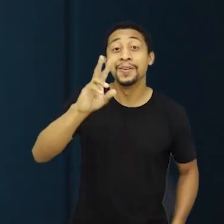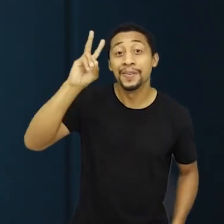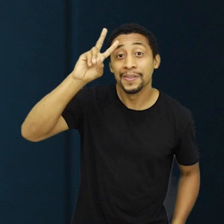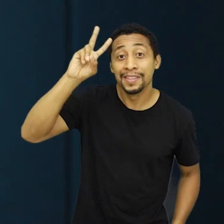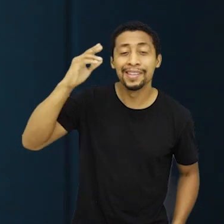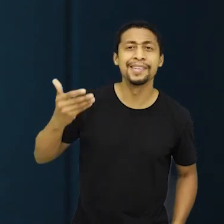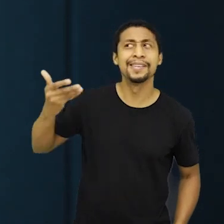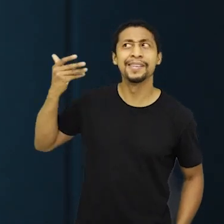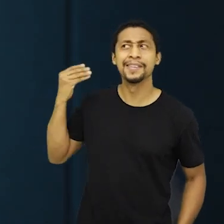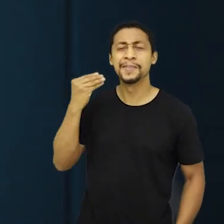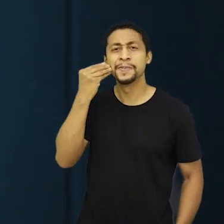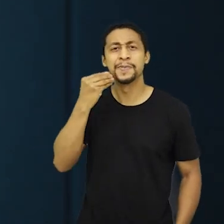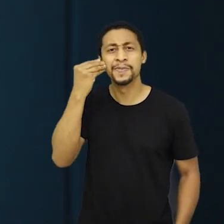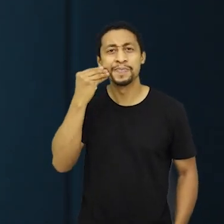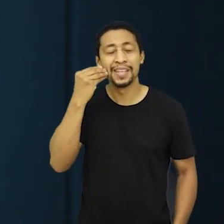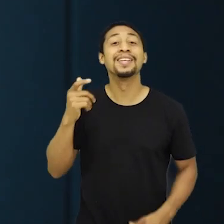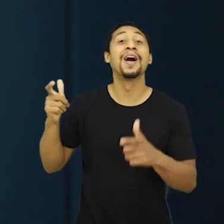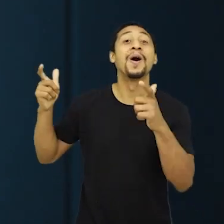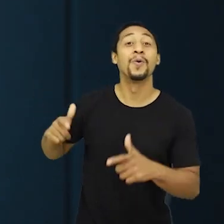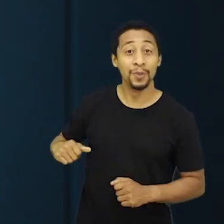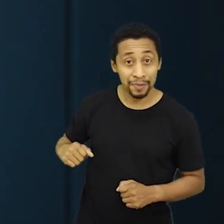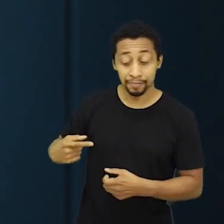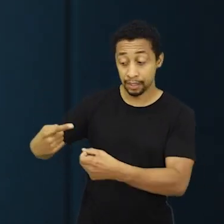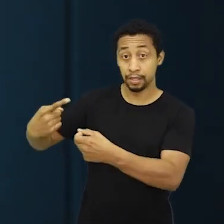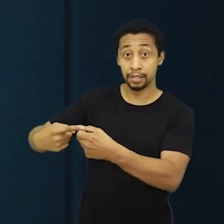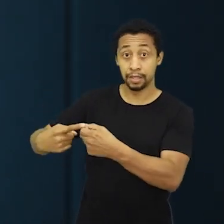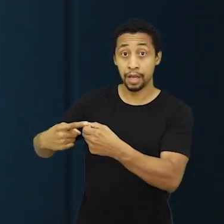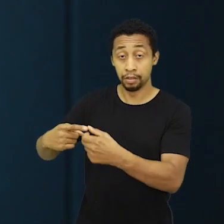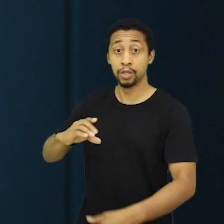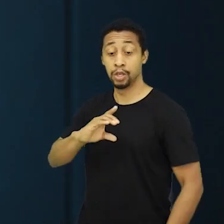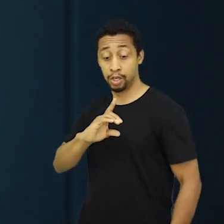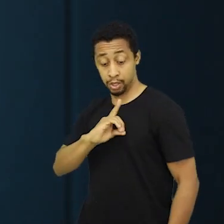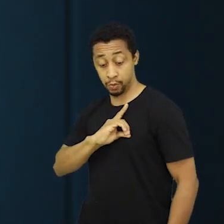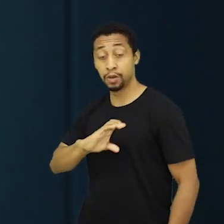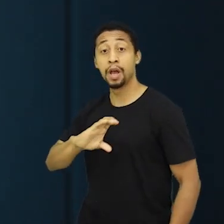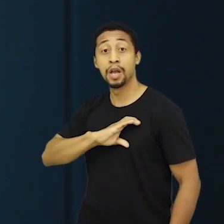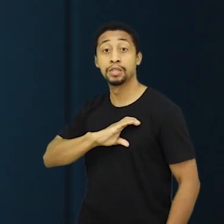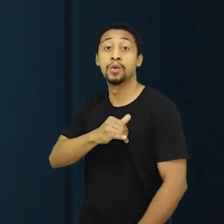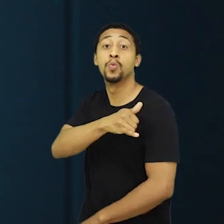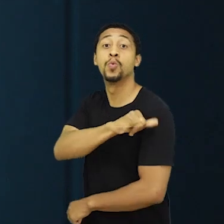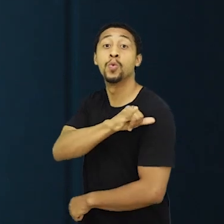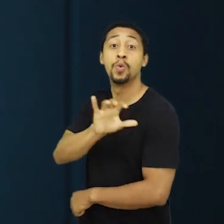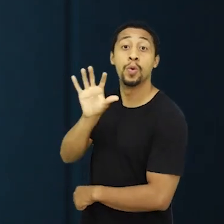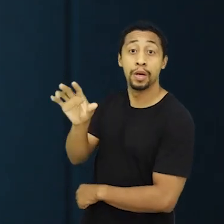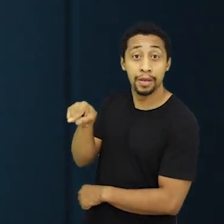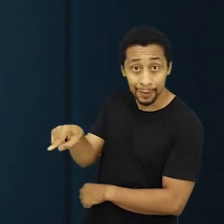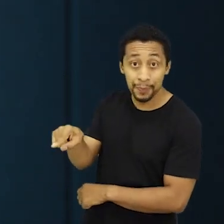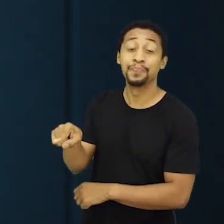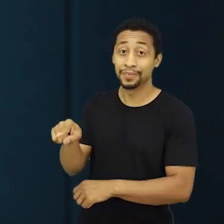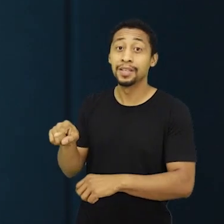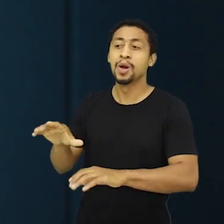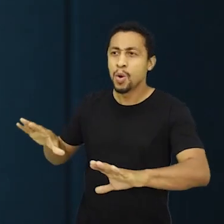que a gente teve no município de Duque de Caxias, no Rio de Janeiro, no qual a gente desenvolveu esse projeto com um grupo de mulheres,